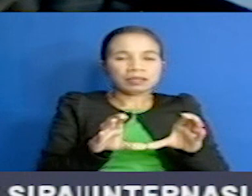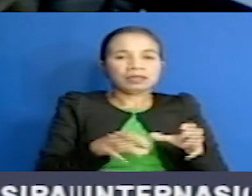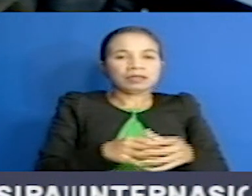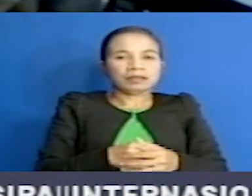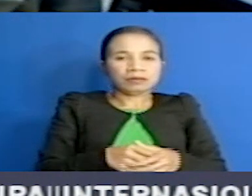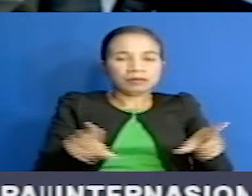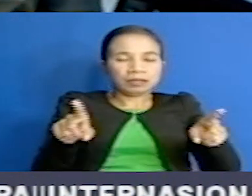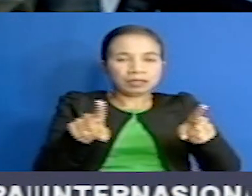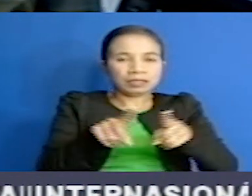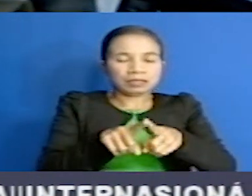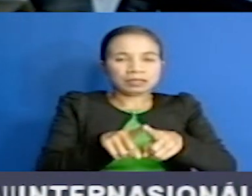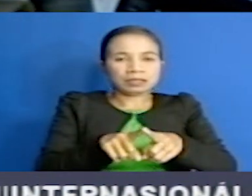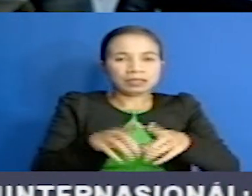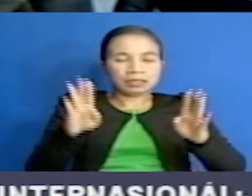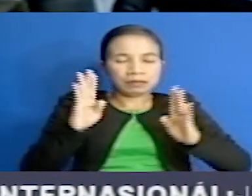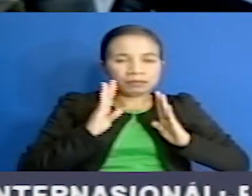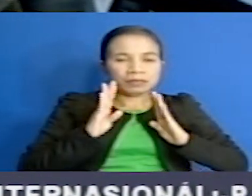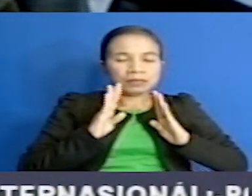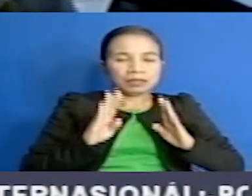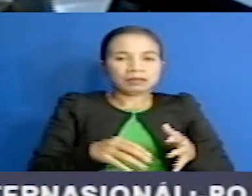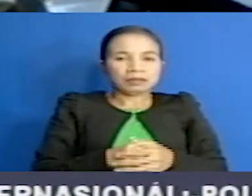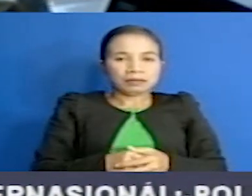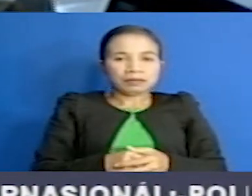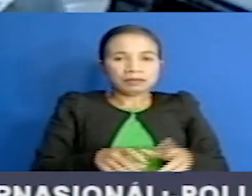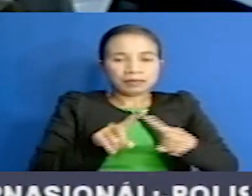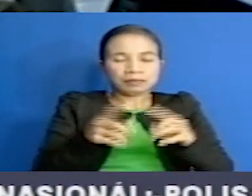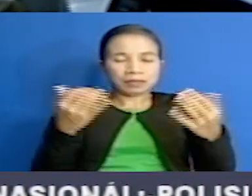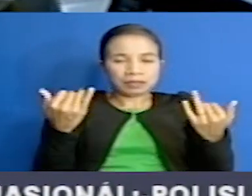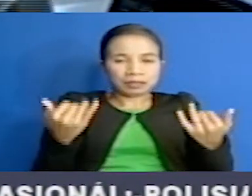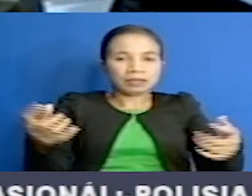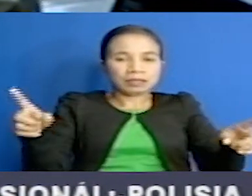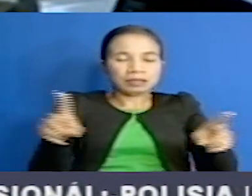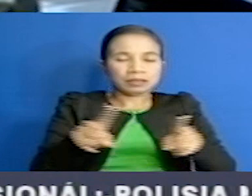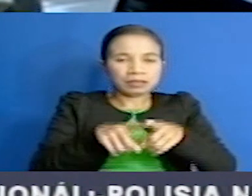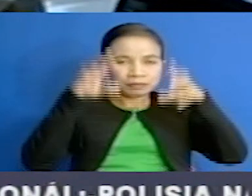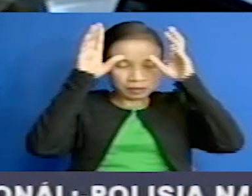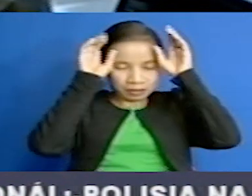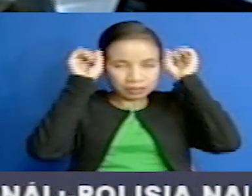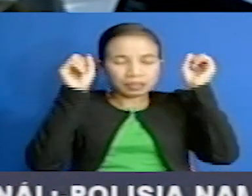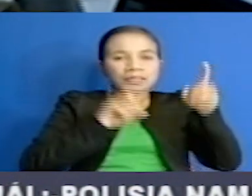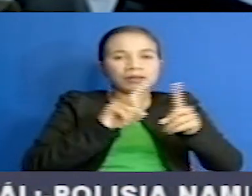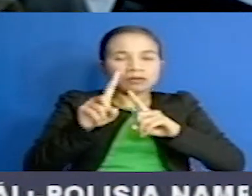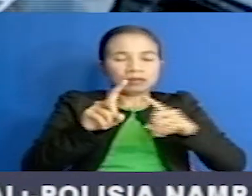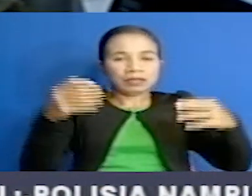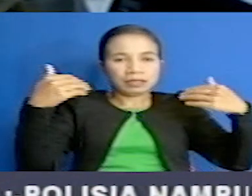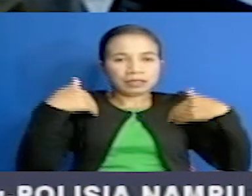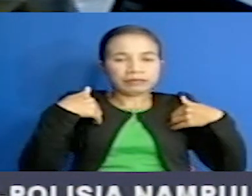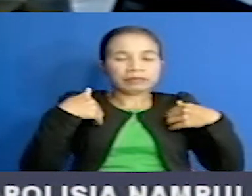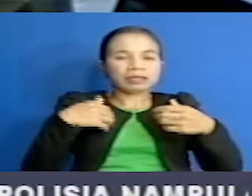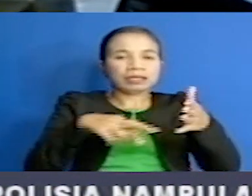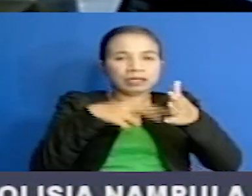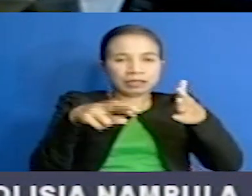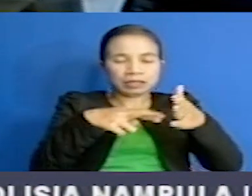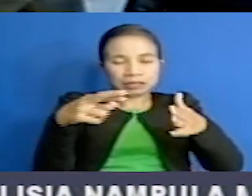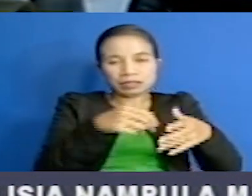Para sair para o operador da Barra. Mas bem, se ia a sua presidente ir a se colher, se ia ter requisitos balo